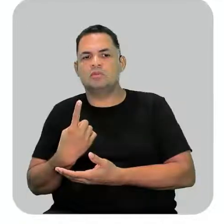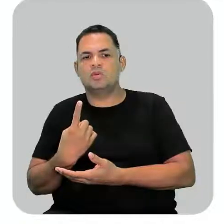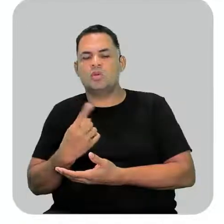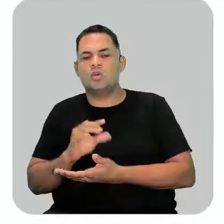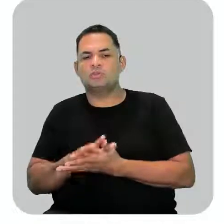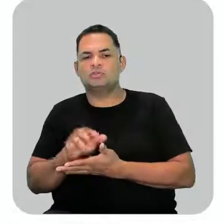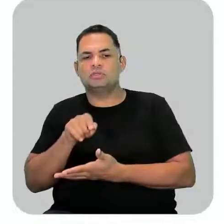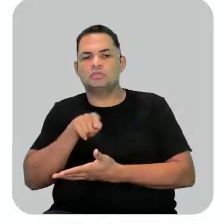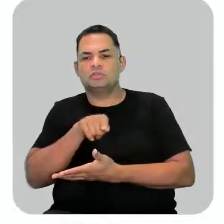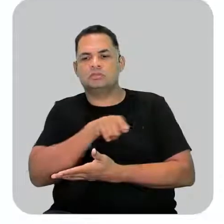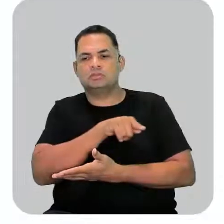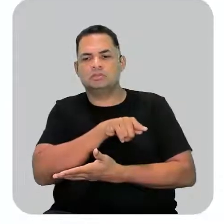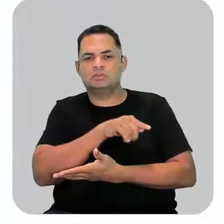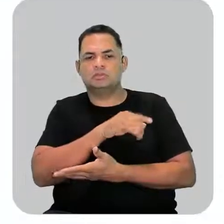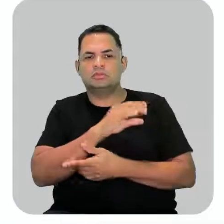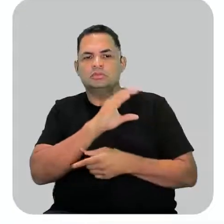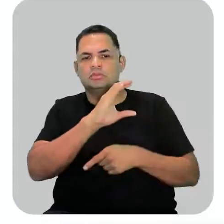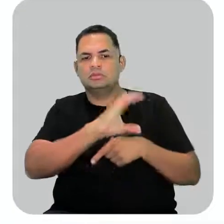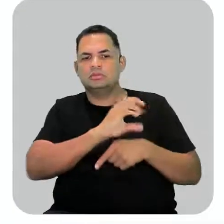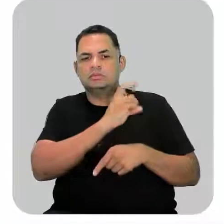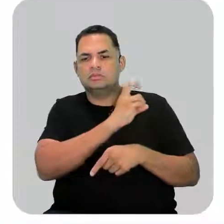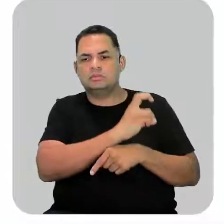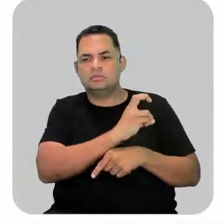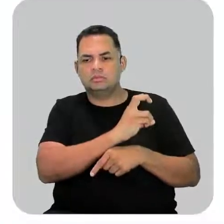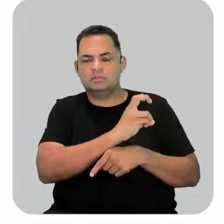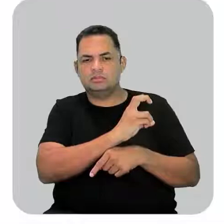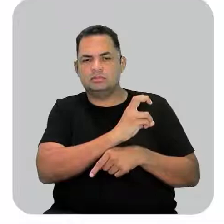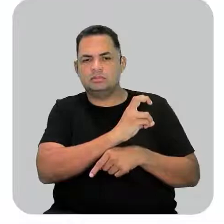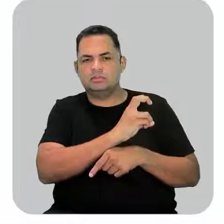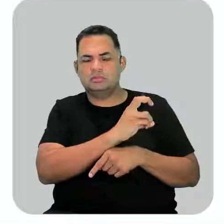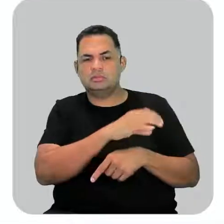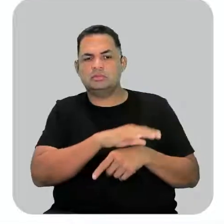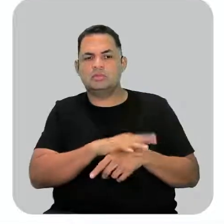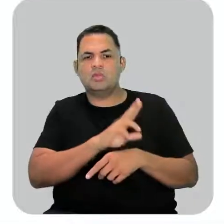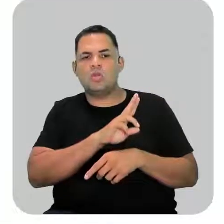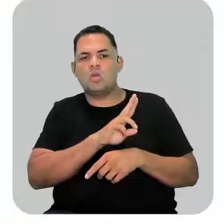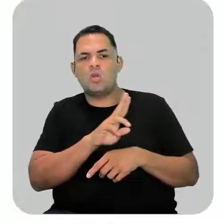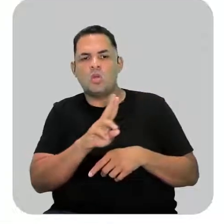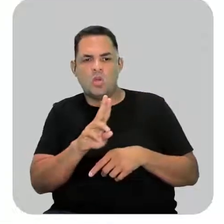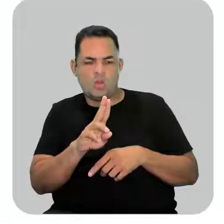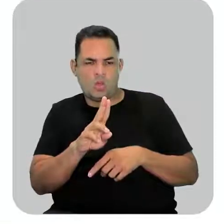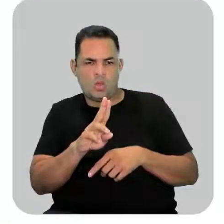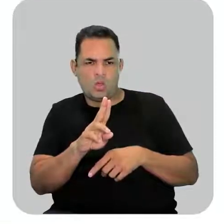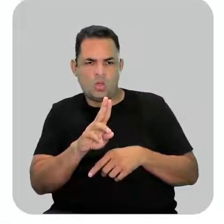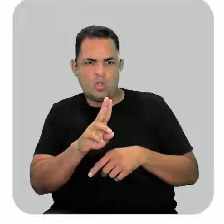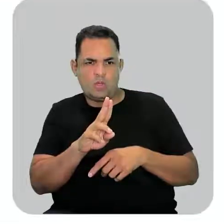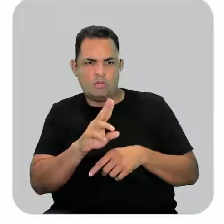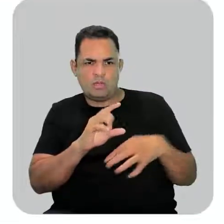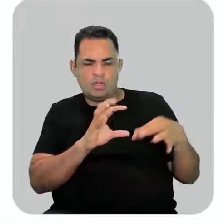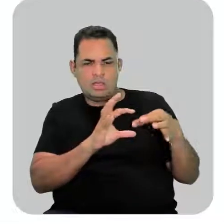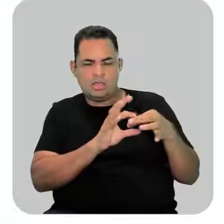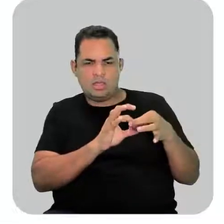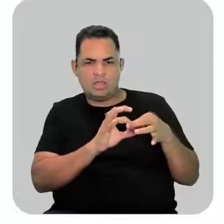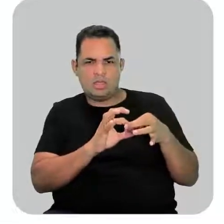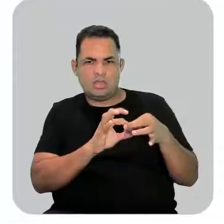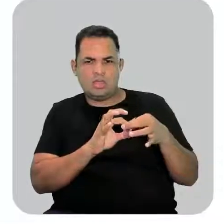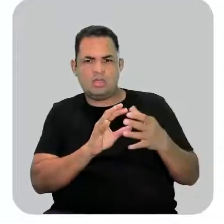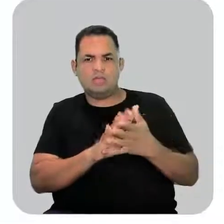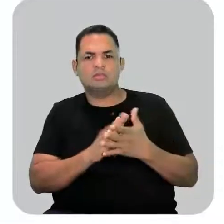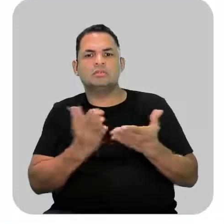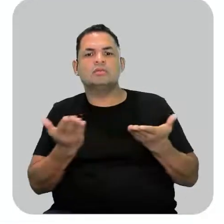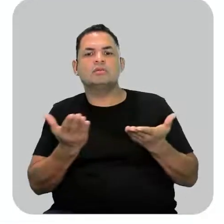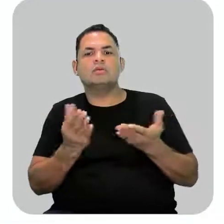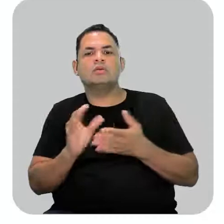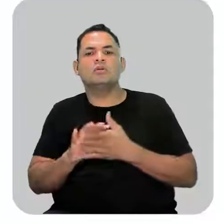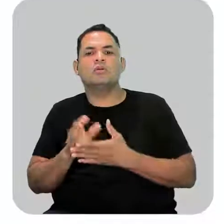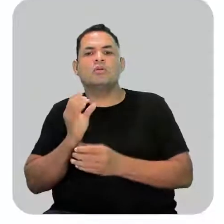tua ramificação, carbono 5, o nome dela, vai dar o nome da tua cadeia e vai dizer aonde